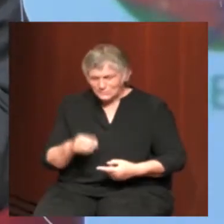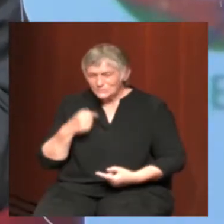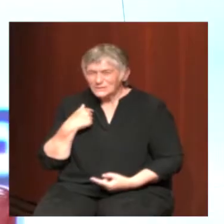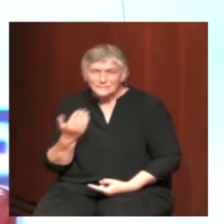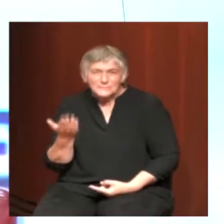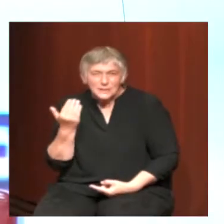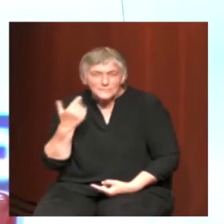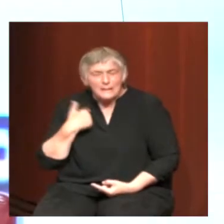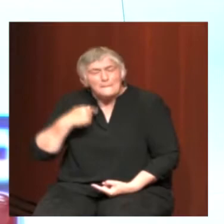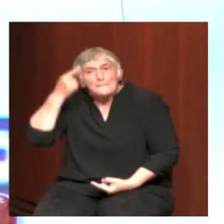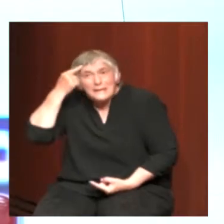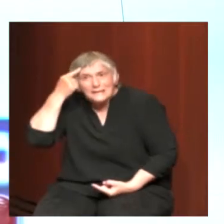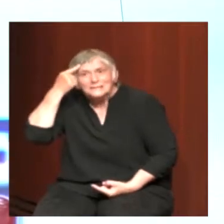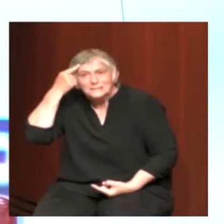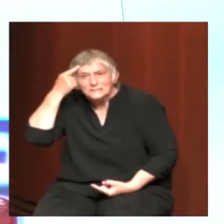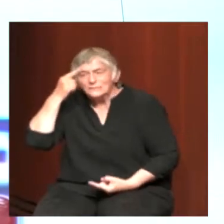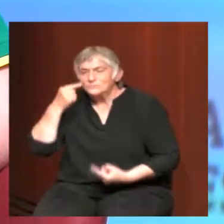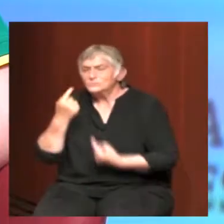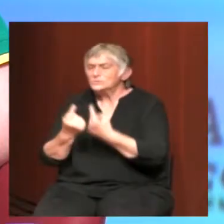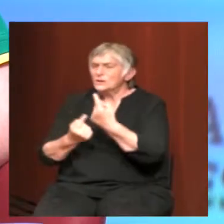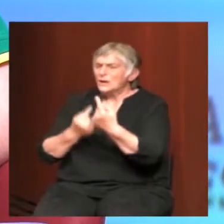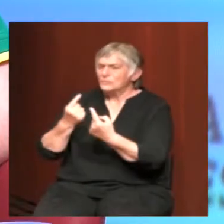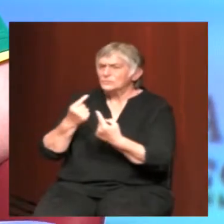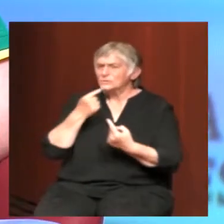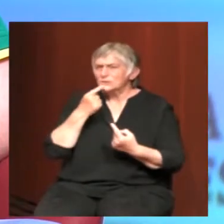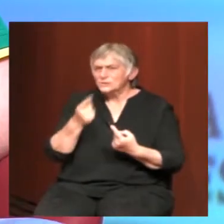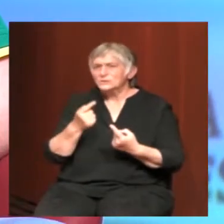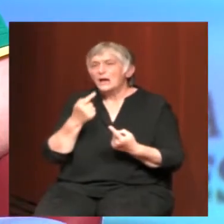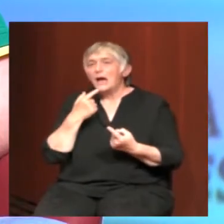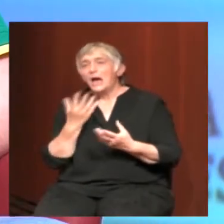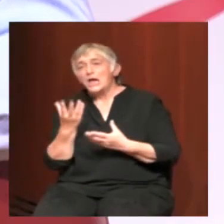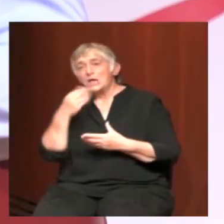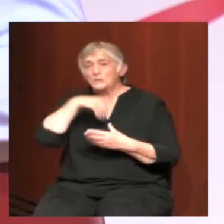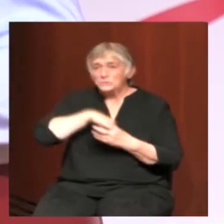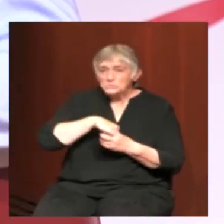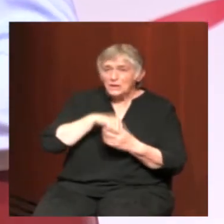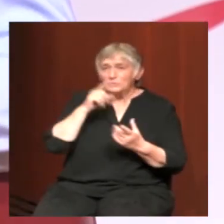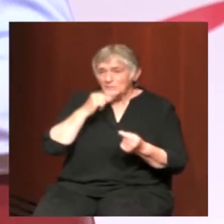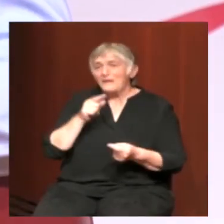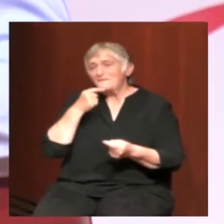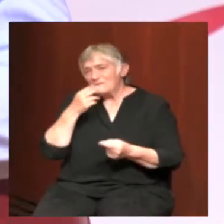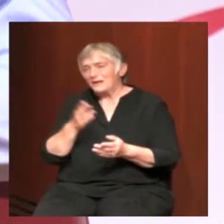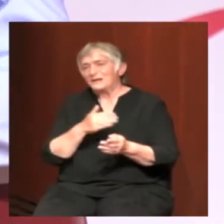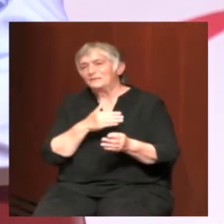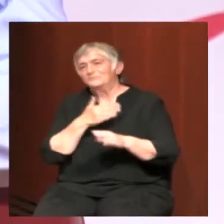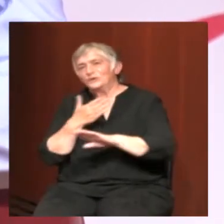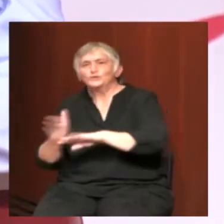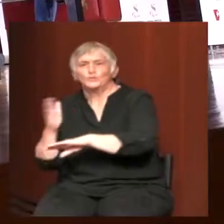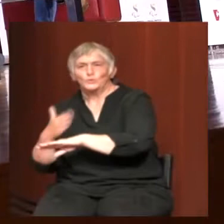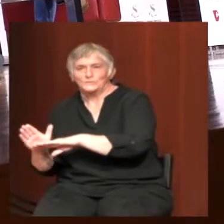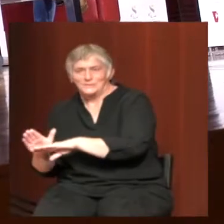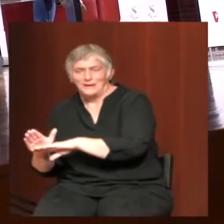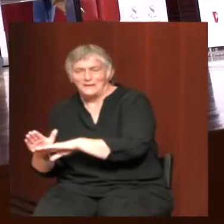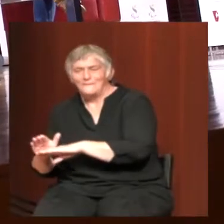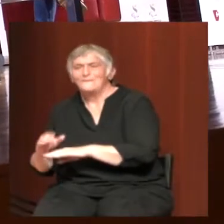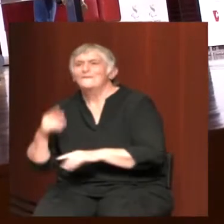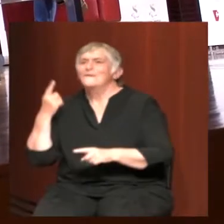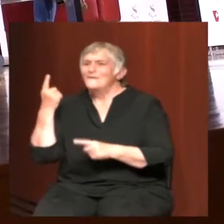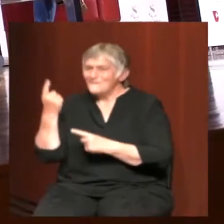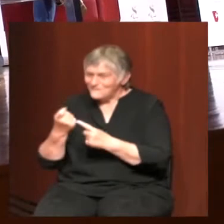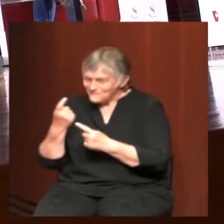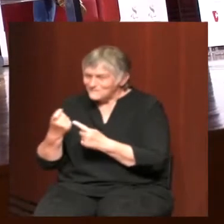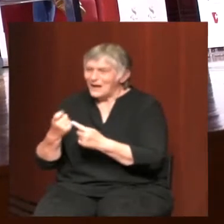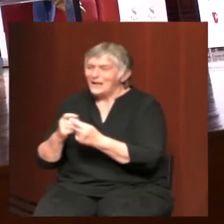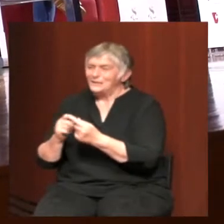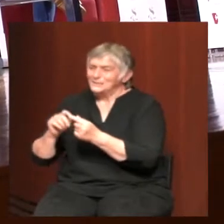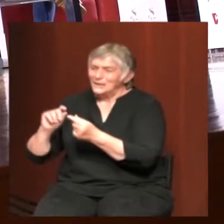que situações que vivem, se calhar, alguma exclusão difícil têm um caminho pela frente para percorrer para chegarem à